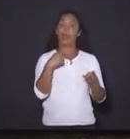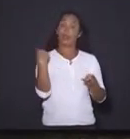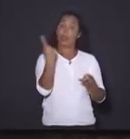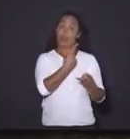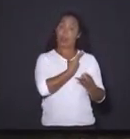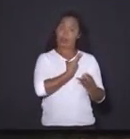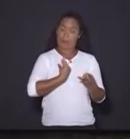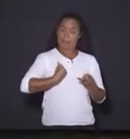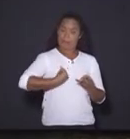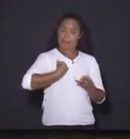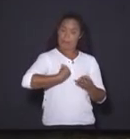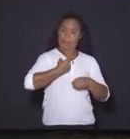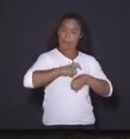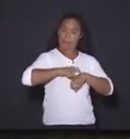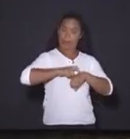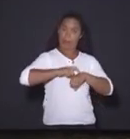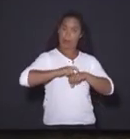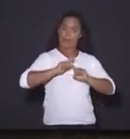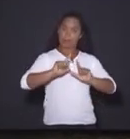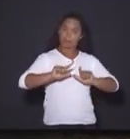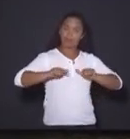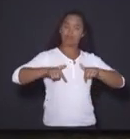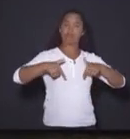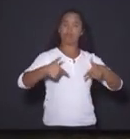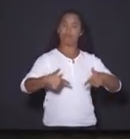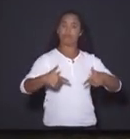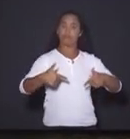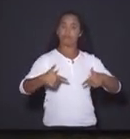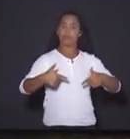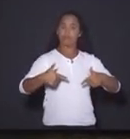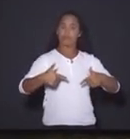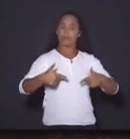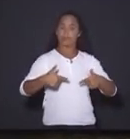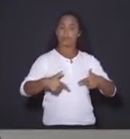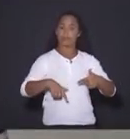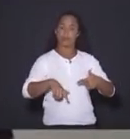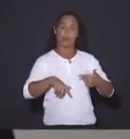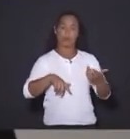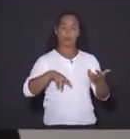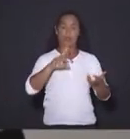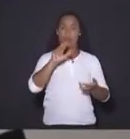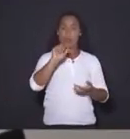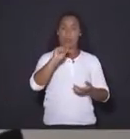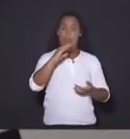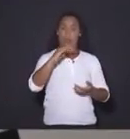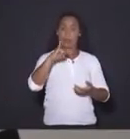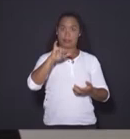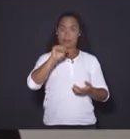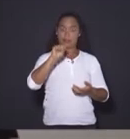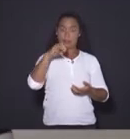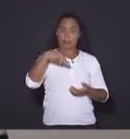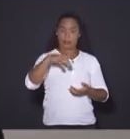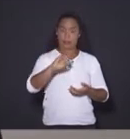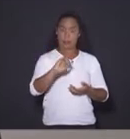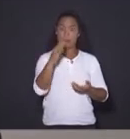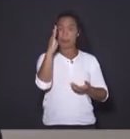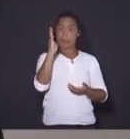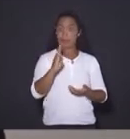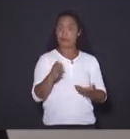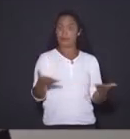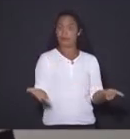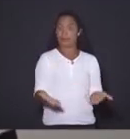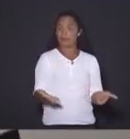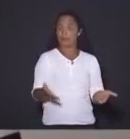momentos de superação ou de recrudescimento do racismo no brasil atual mas uma outra